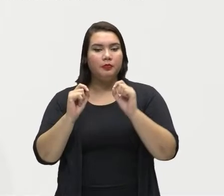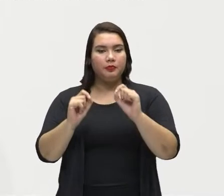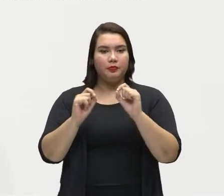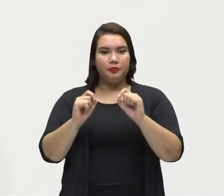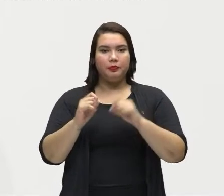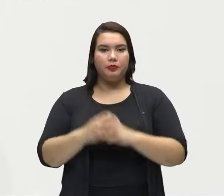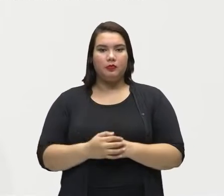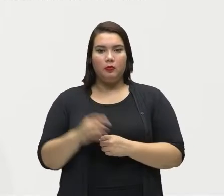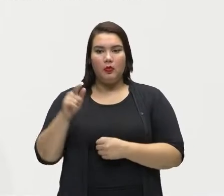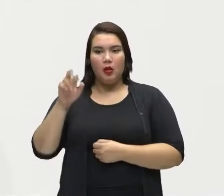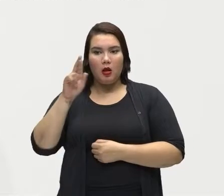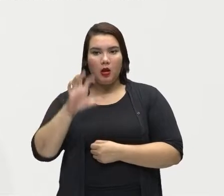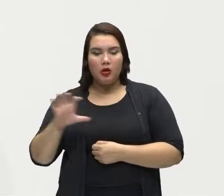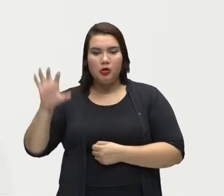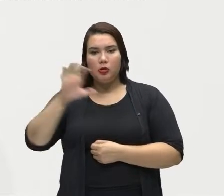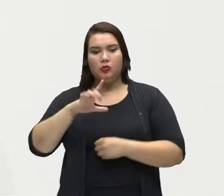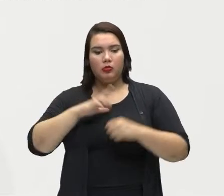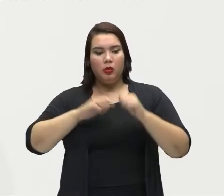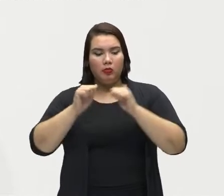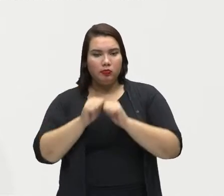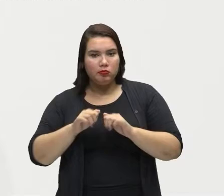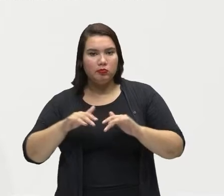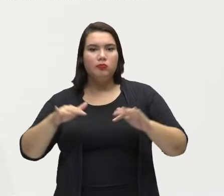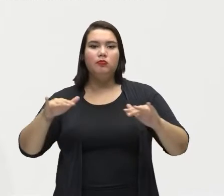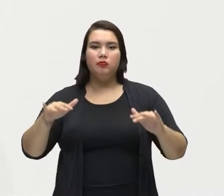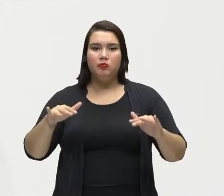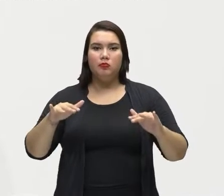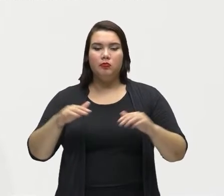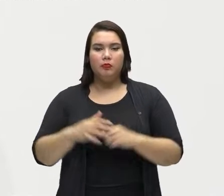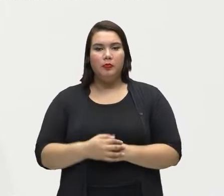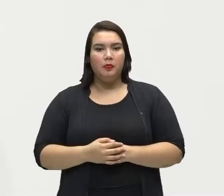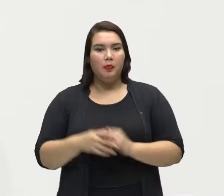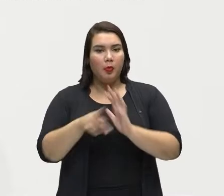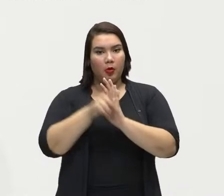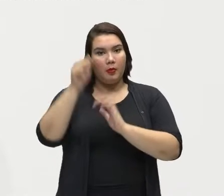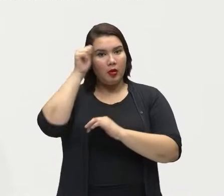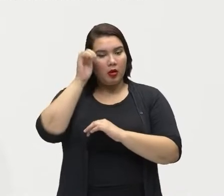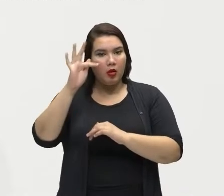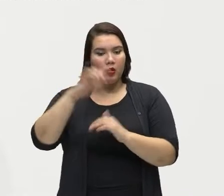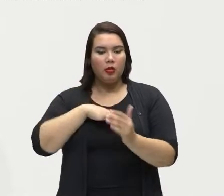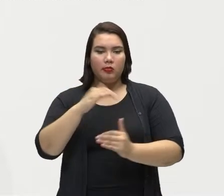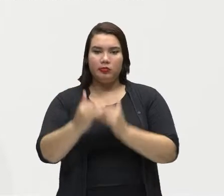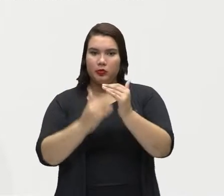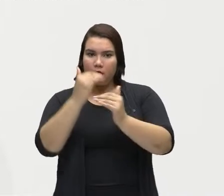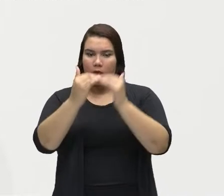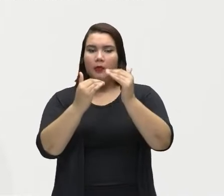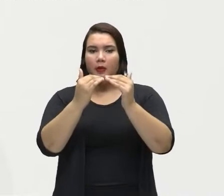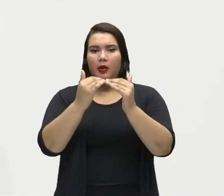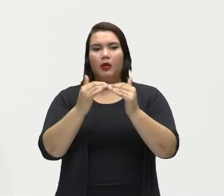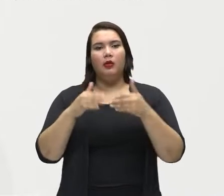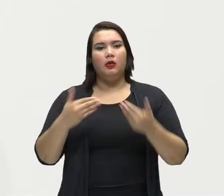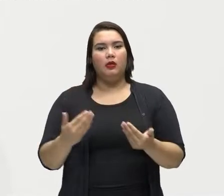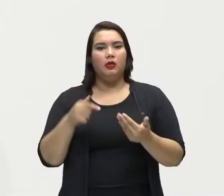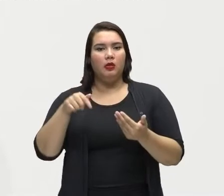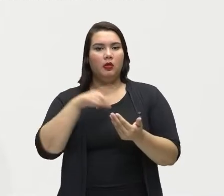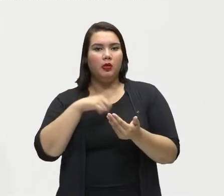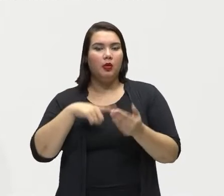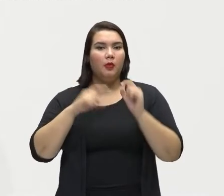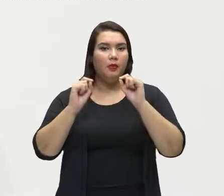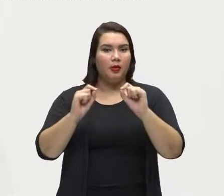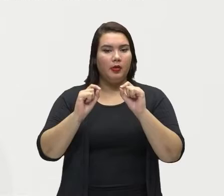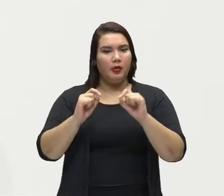a região do continente, a região do continente africano, onde vai se desenvolver o Império de Gana, eles então iriam